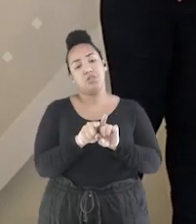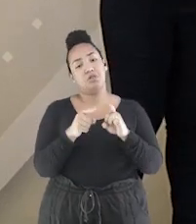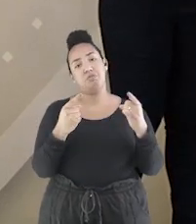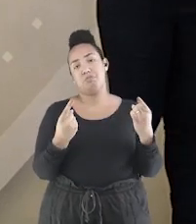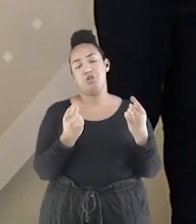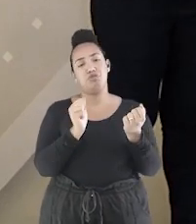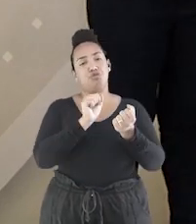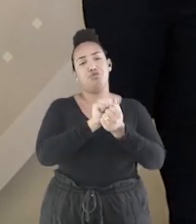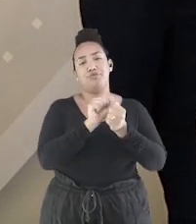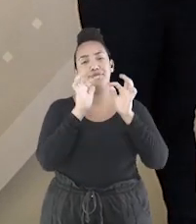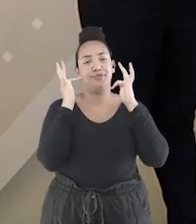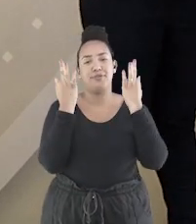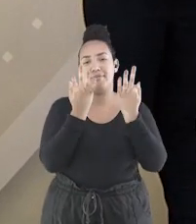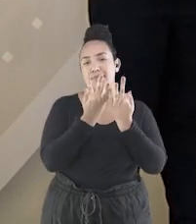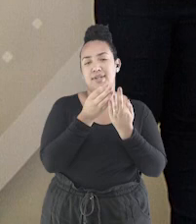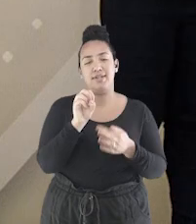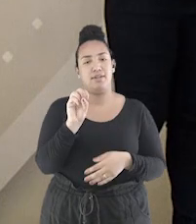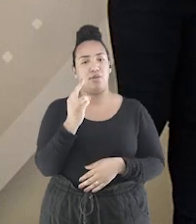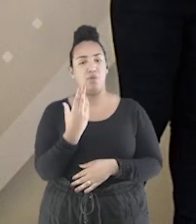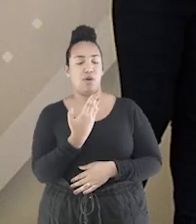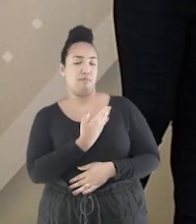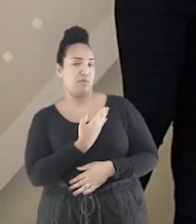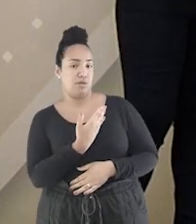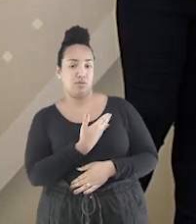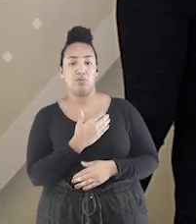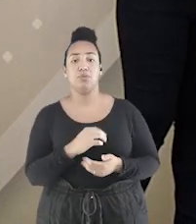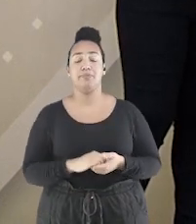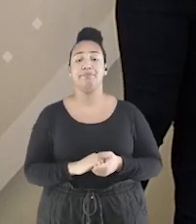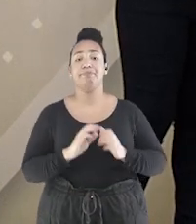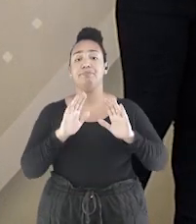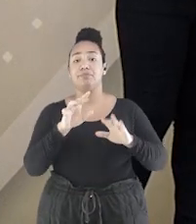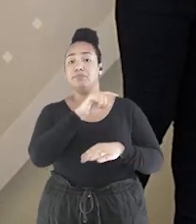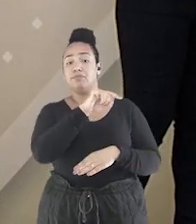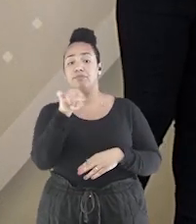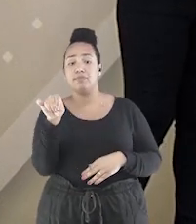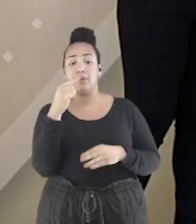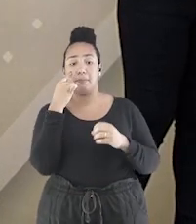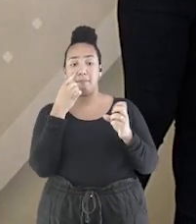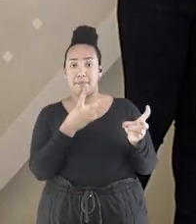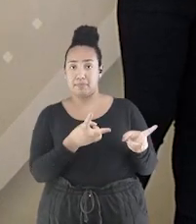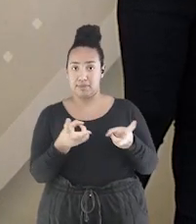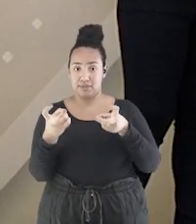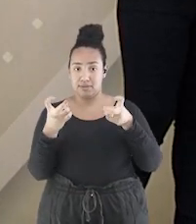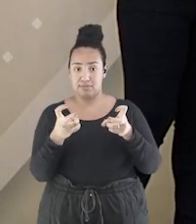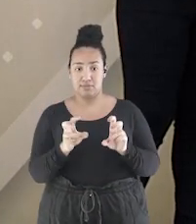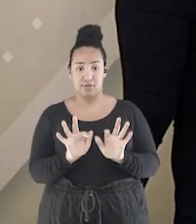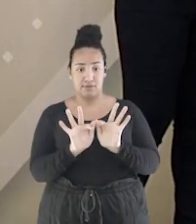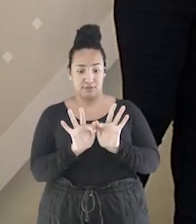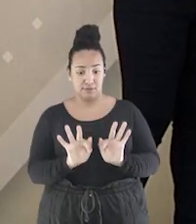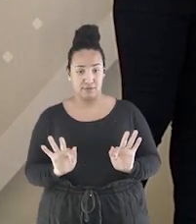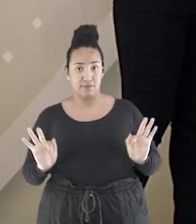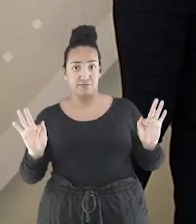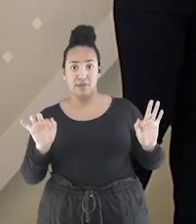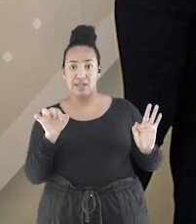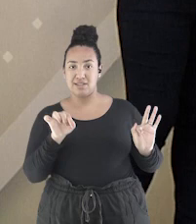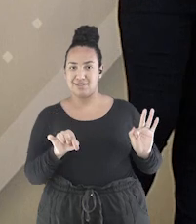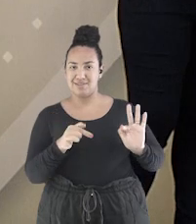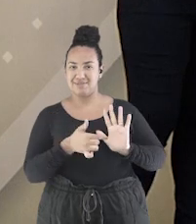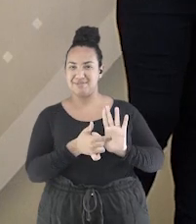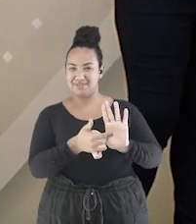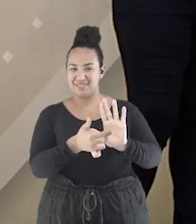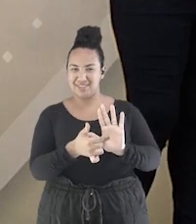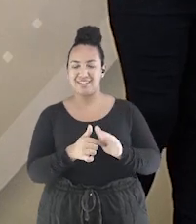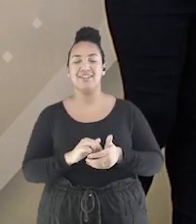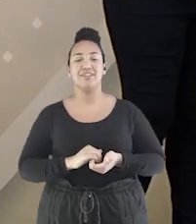amigo, familiar ou conhecido. Mas vocês perceberam que apareceram algumas expressões em destaque para vocês aí na